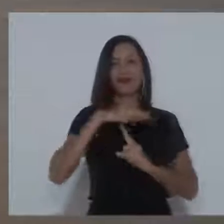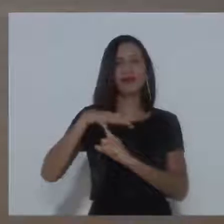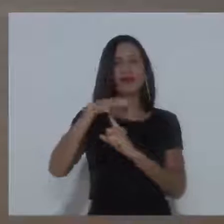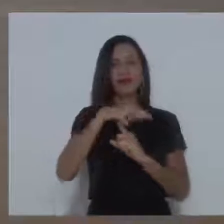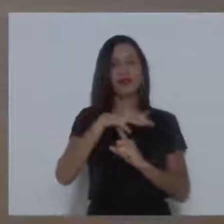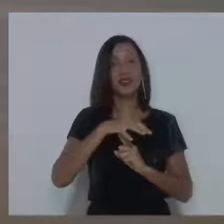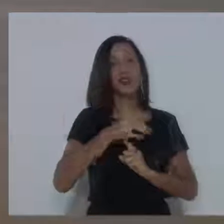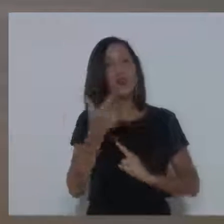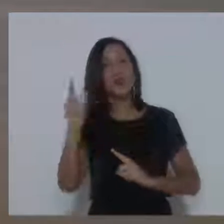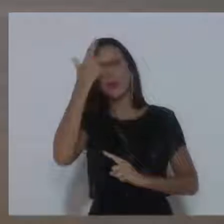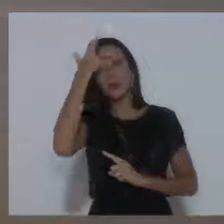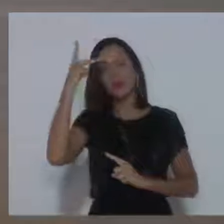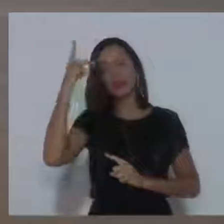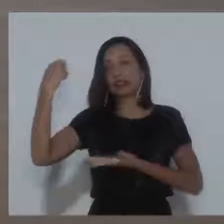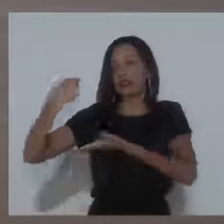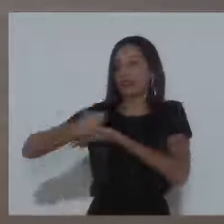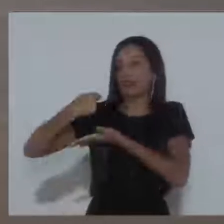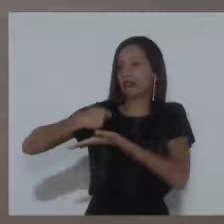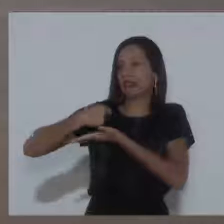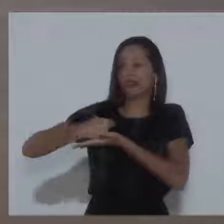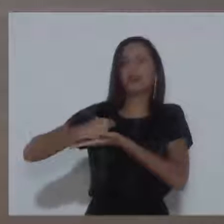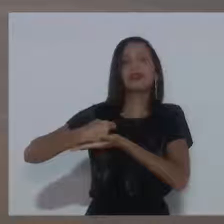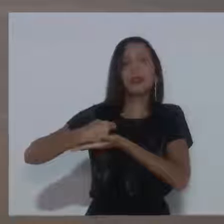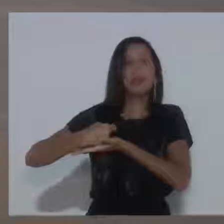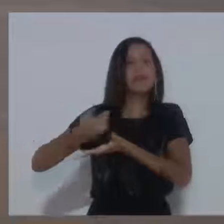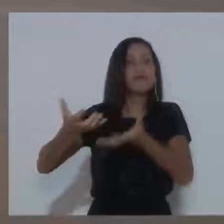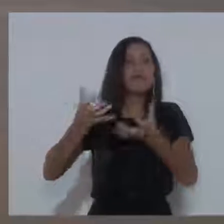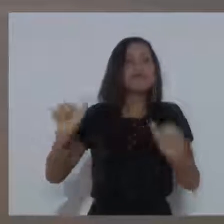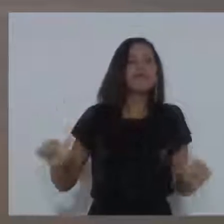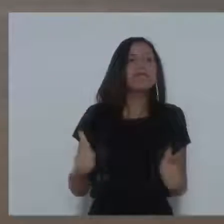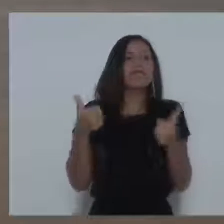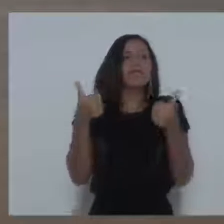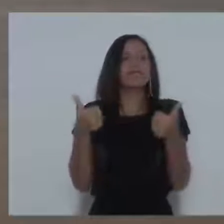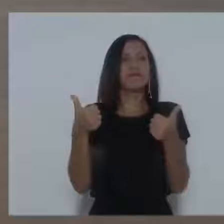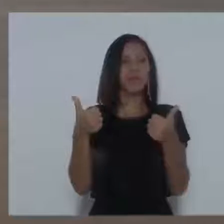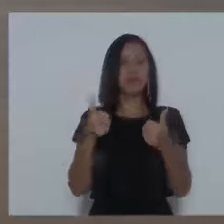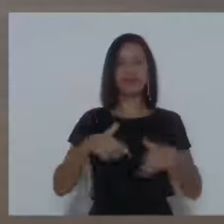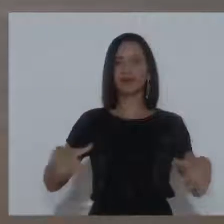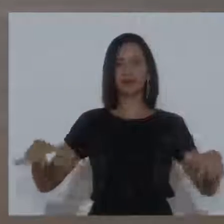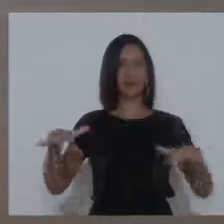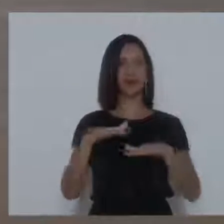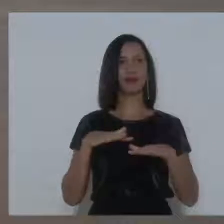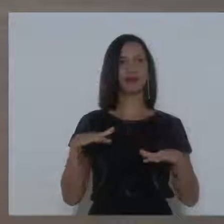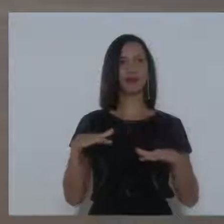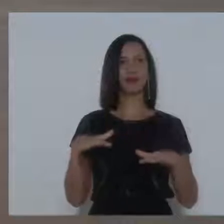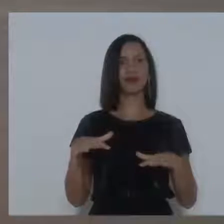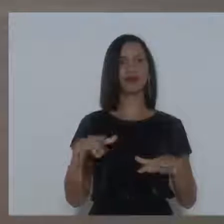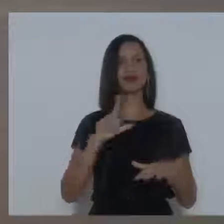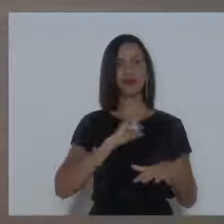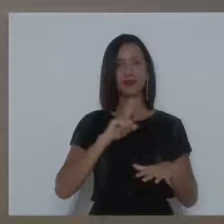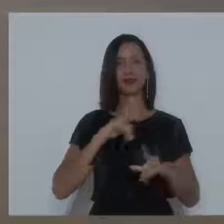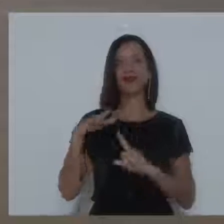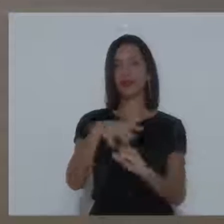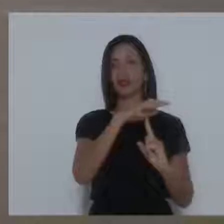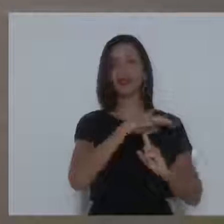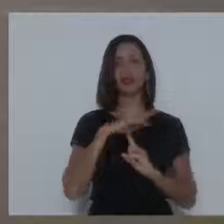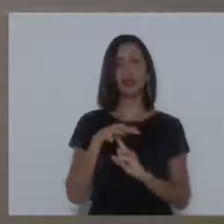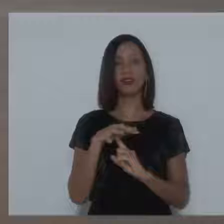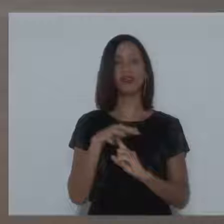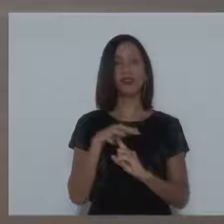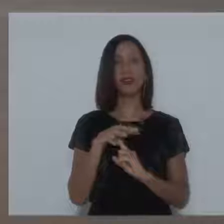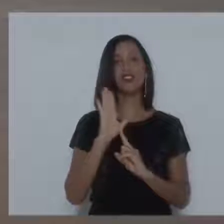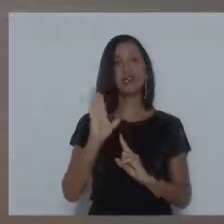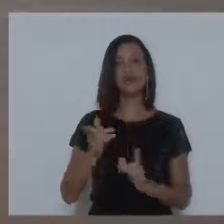nos cobram também, vereadora Flávia. Nos cobram a melhoria no solo na Praça Aurora Sudário.